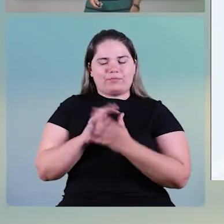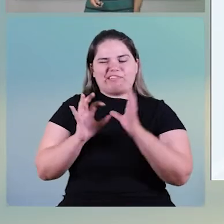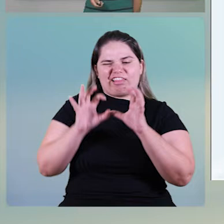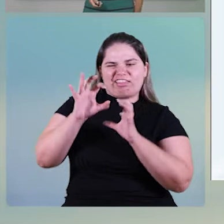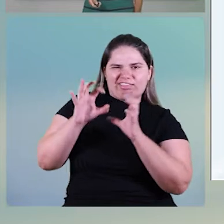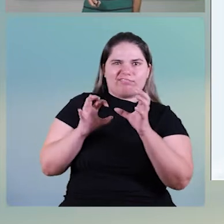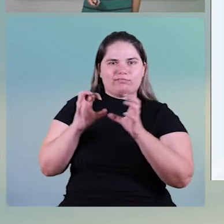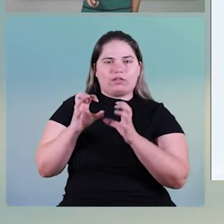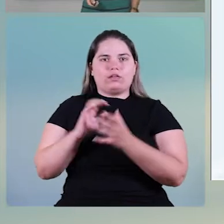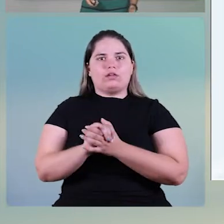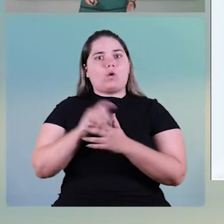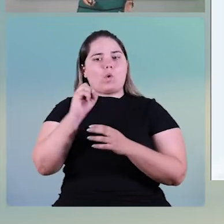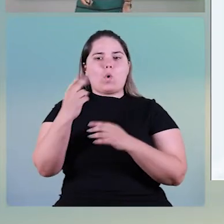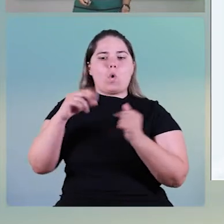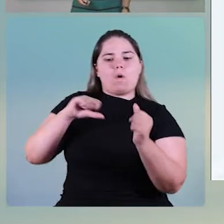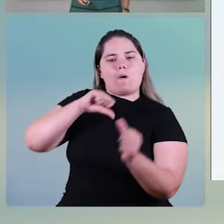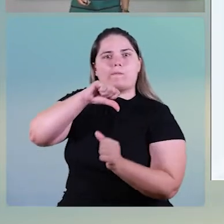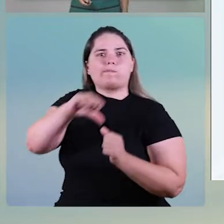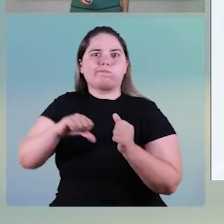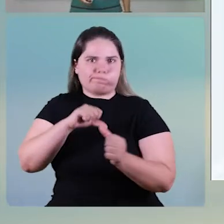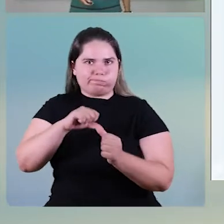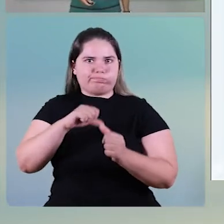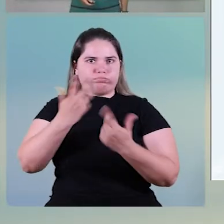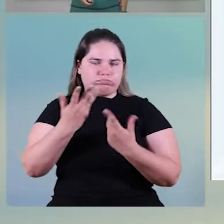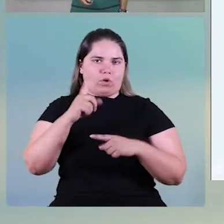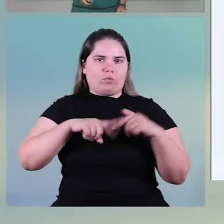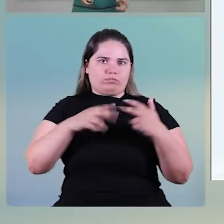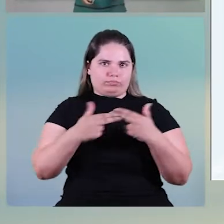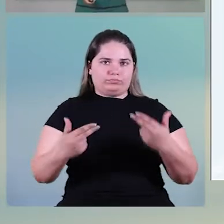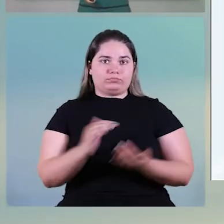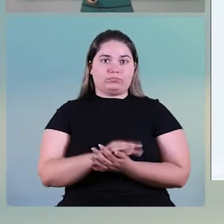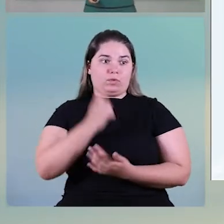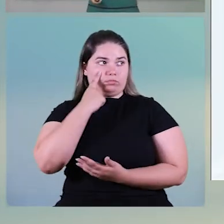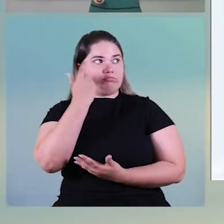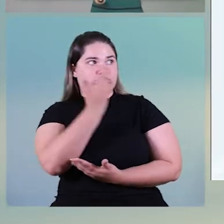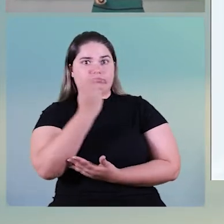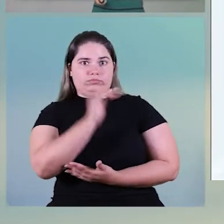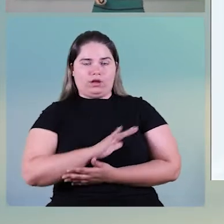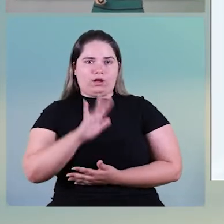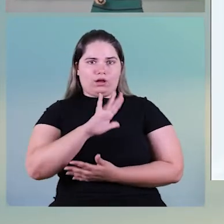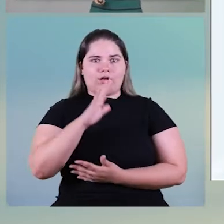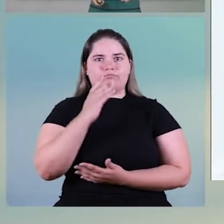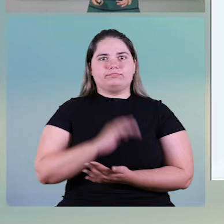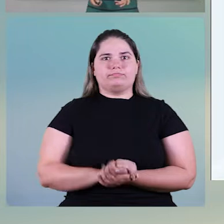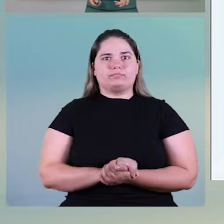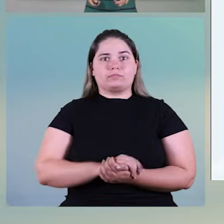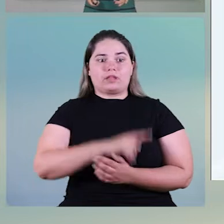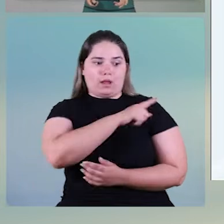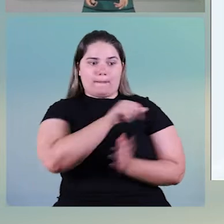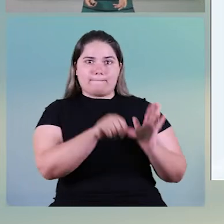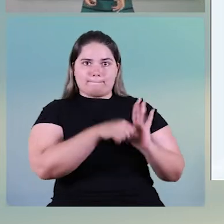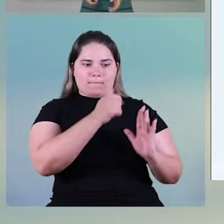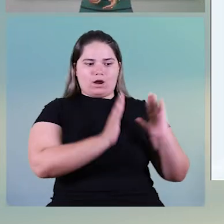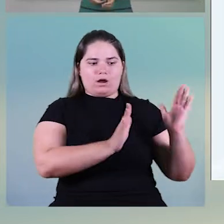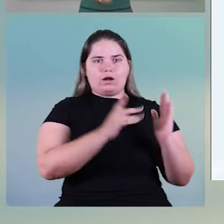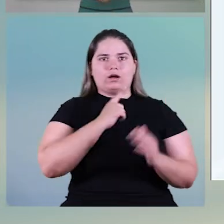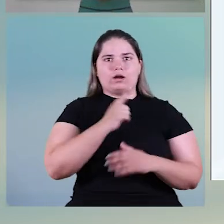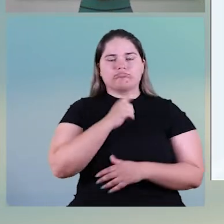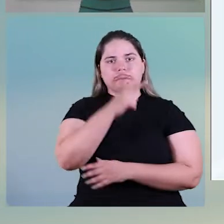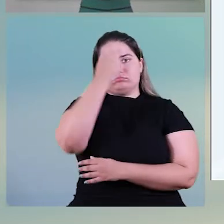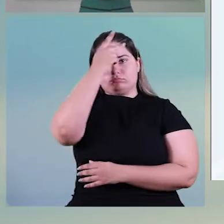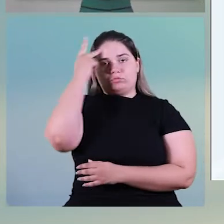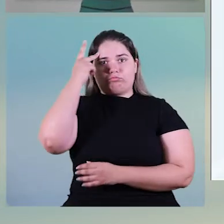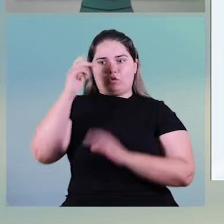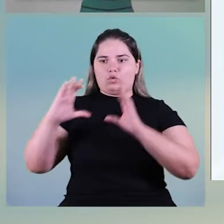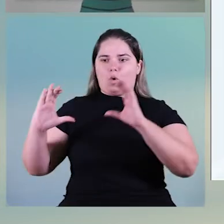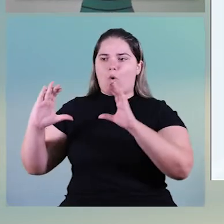objetos. Vejam duas imagens interessantes, né? A primeira, você tem um atleta sendo atingido na